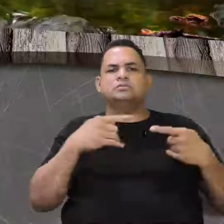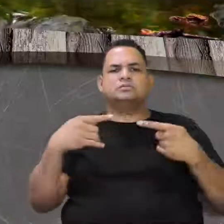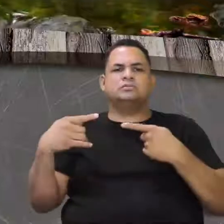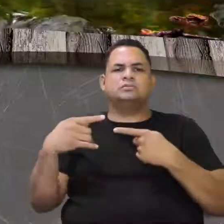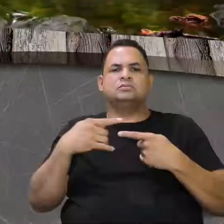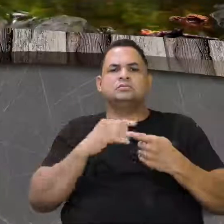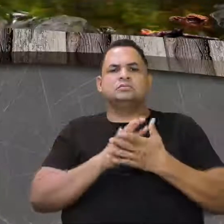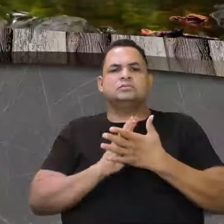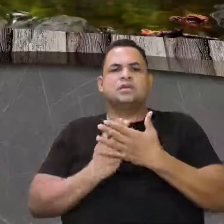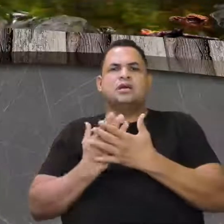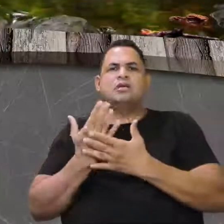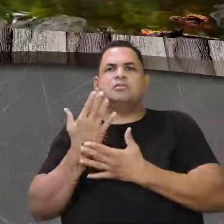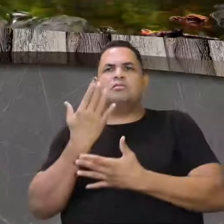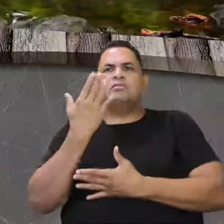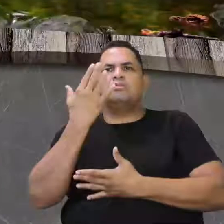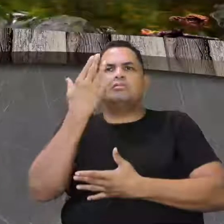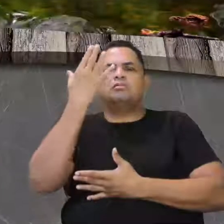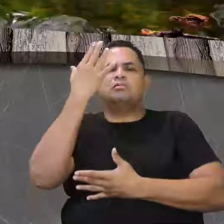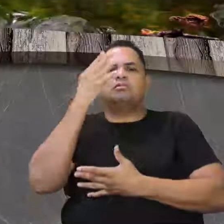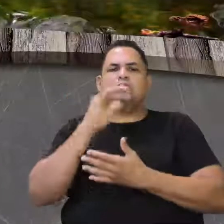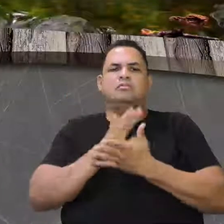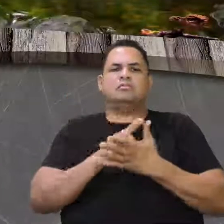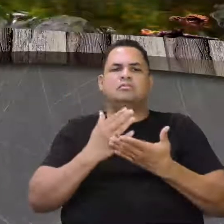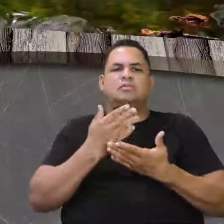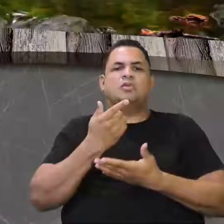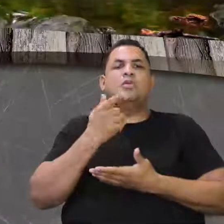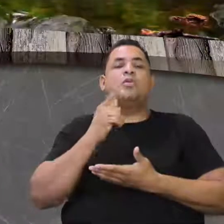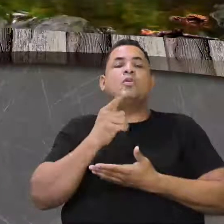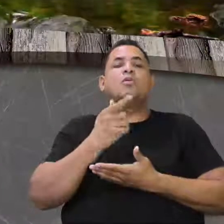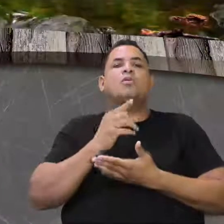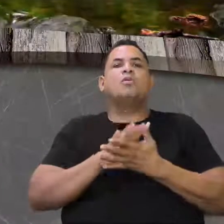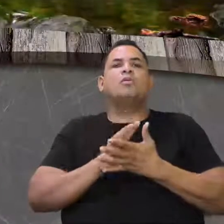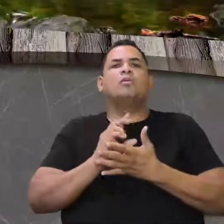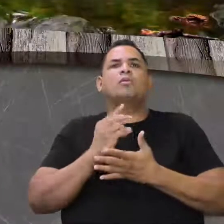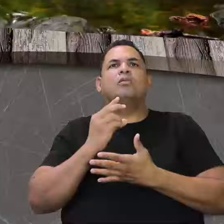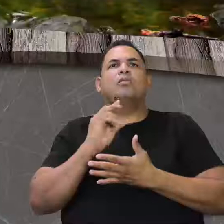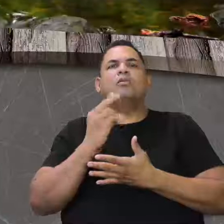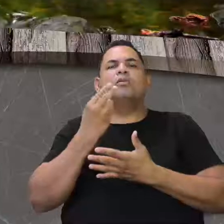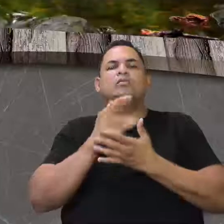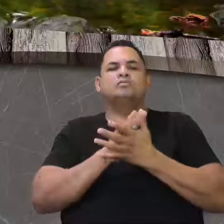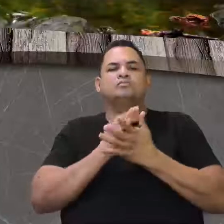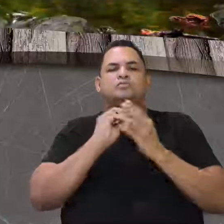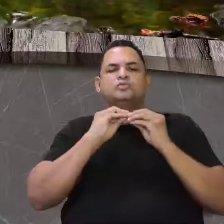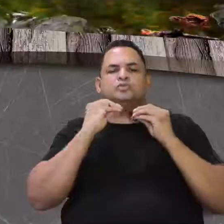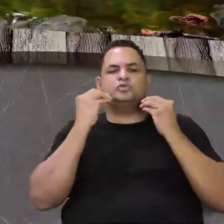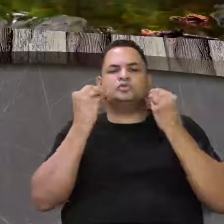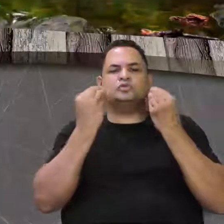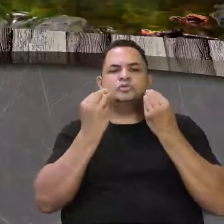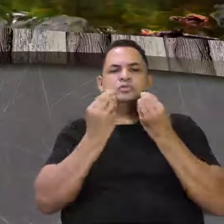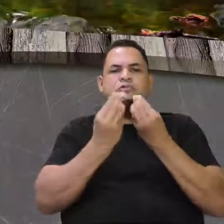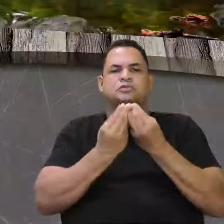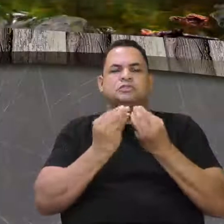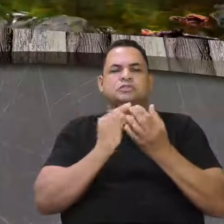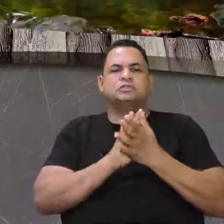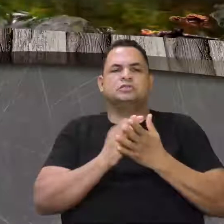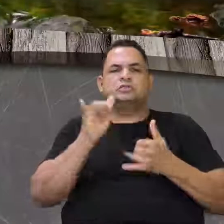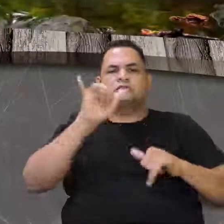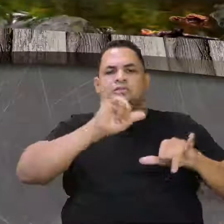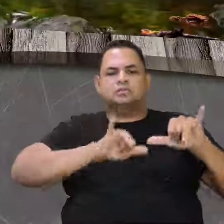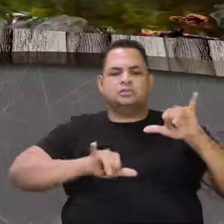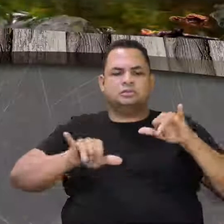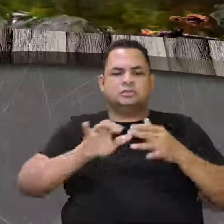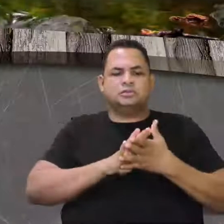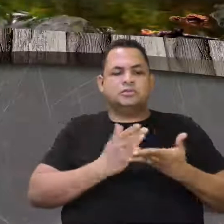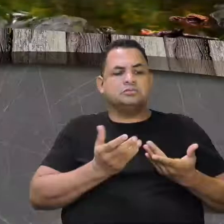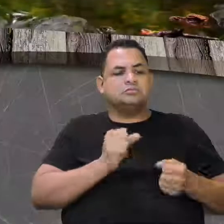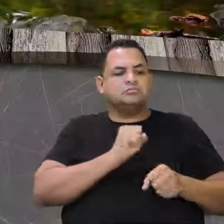a gases, né, ou substâncias químicas, essas substâncias podem parar